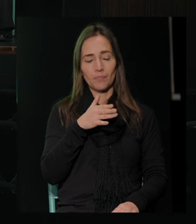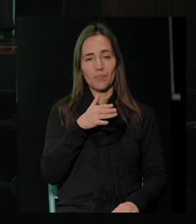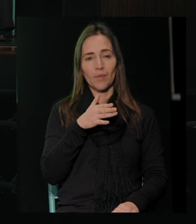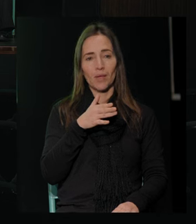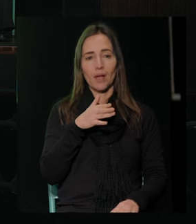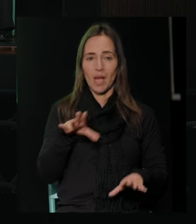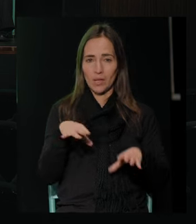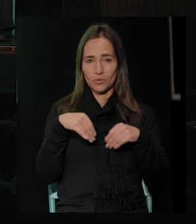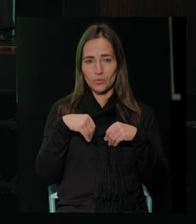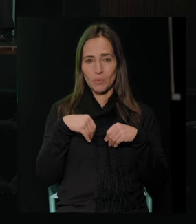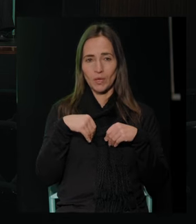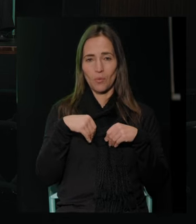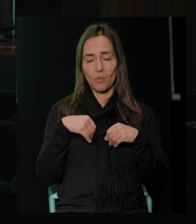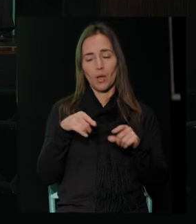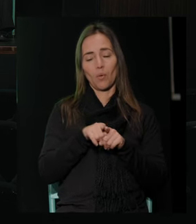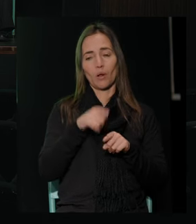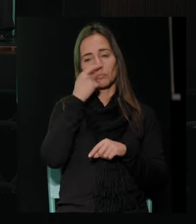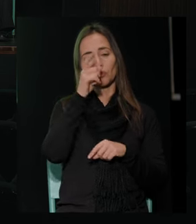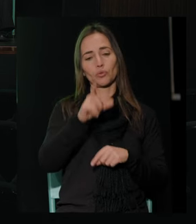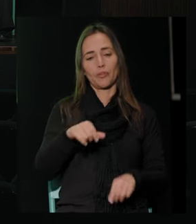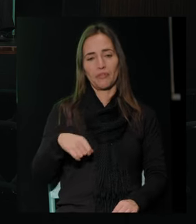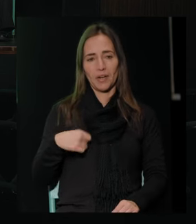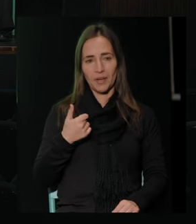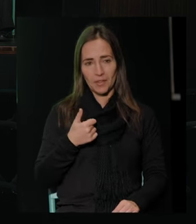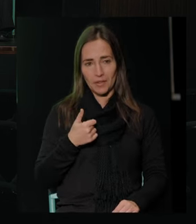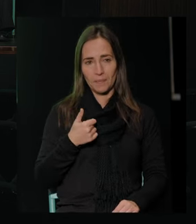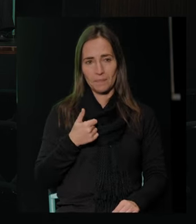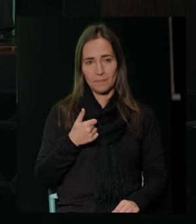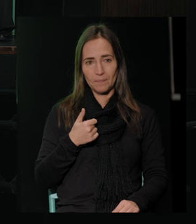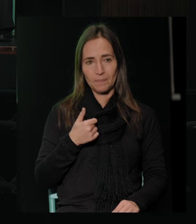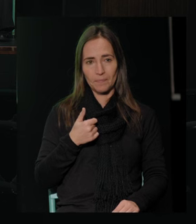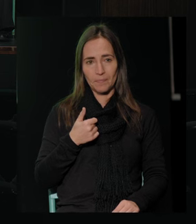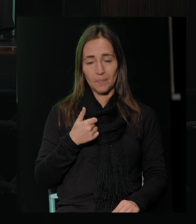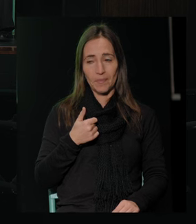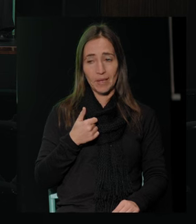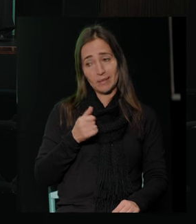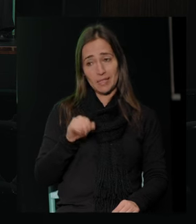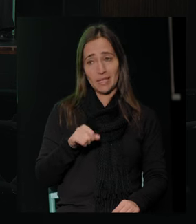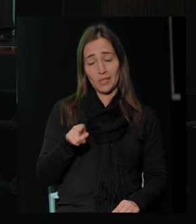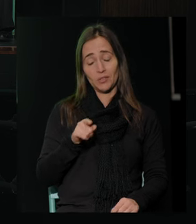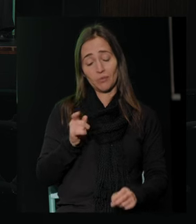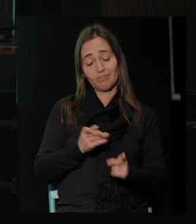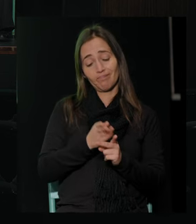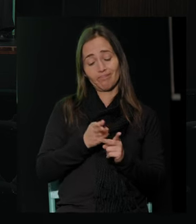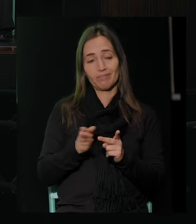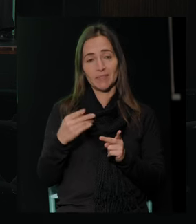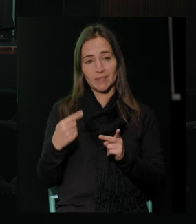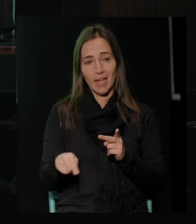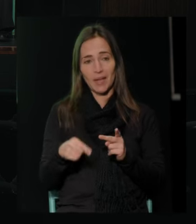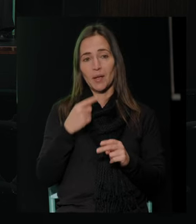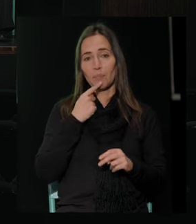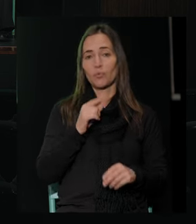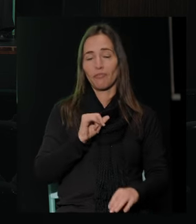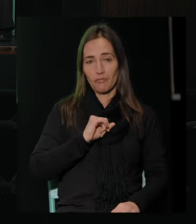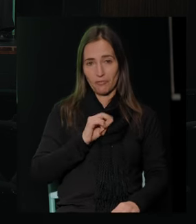fundo, assumiram-no como uma pessoa verde, não é? Sim. E que isso era, tinha dois lados, não é? A minha pergunta é